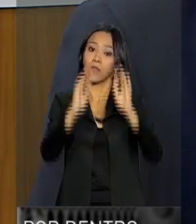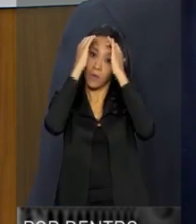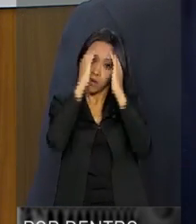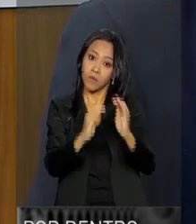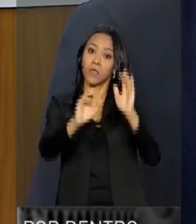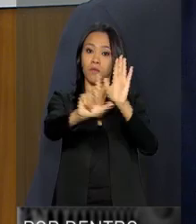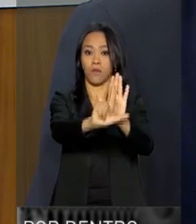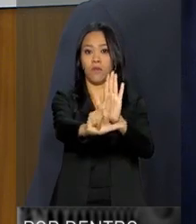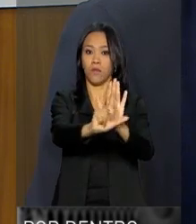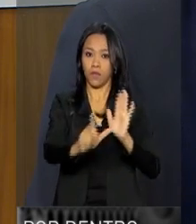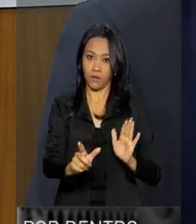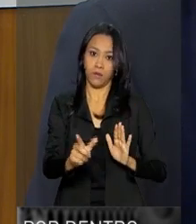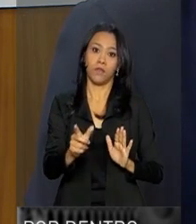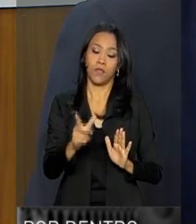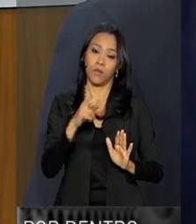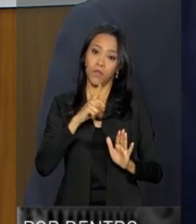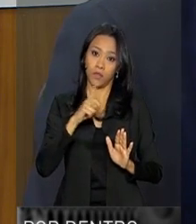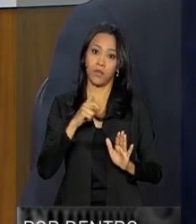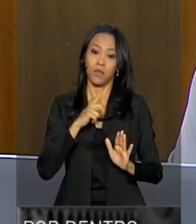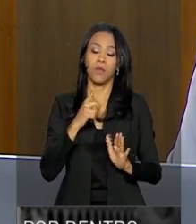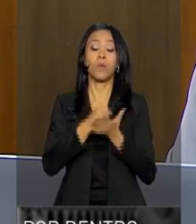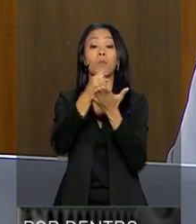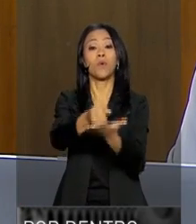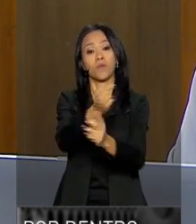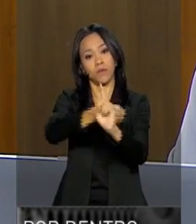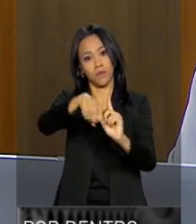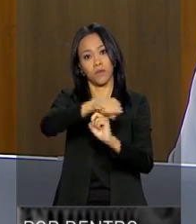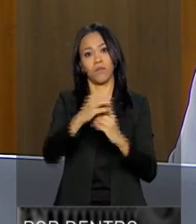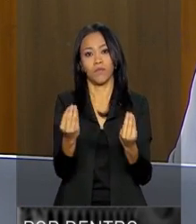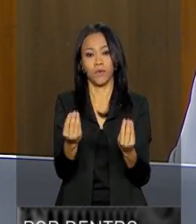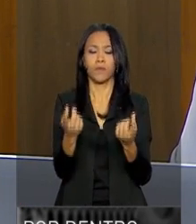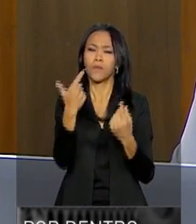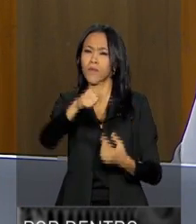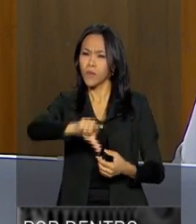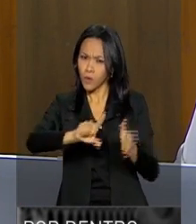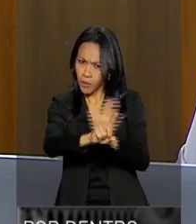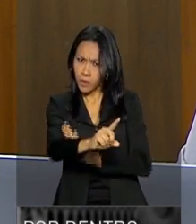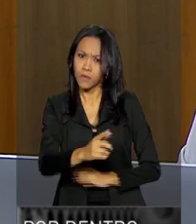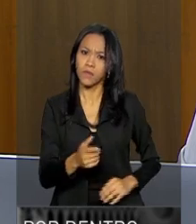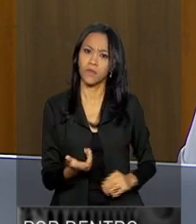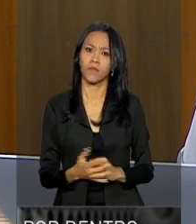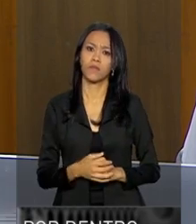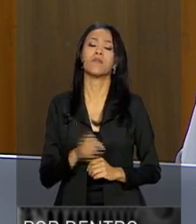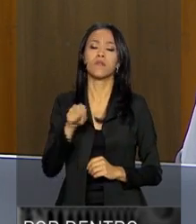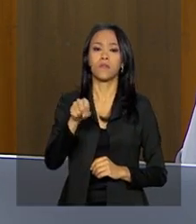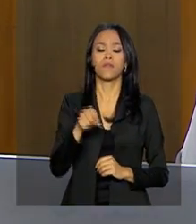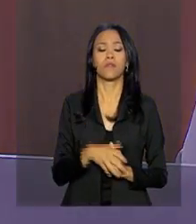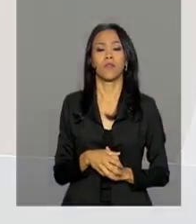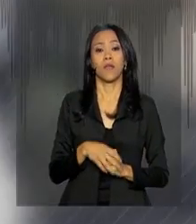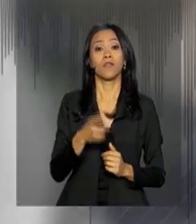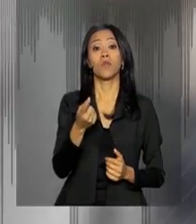digamos tem uma sensibilidade social muito grande daniela você tem mais uma pergunta para o ministro a quem cabe